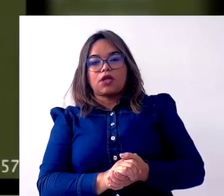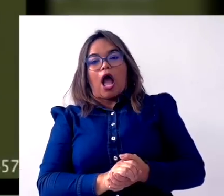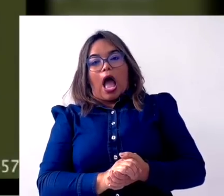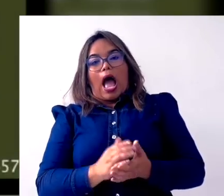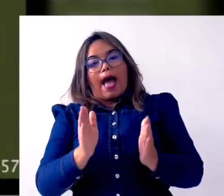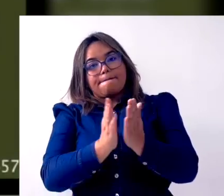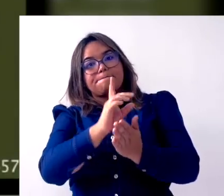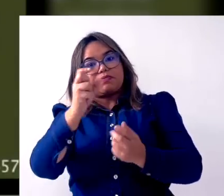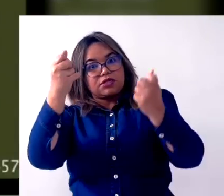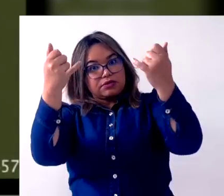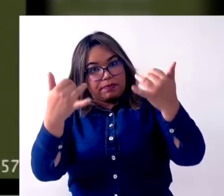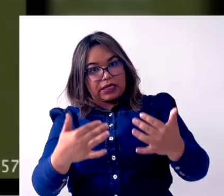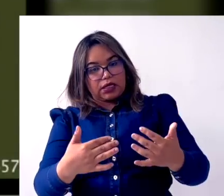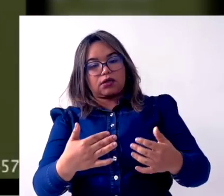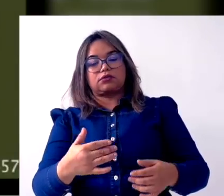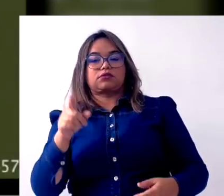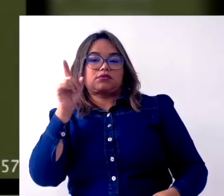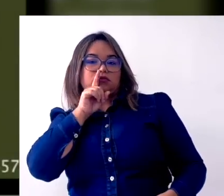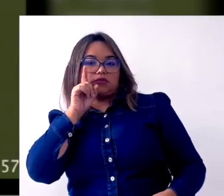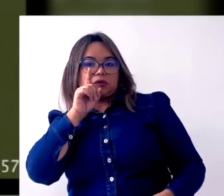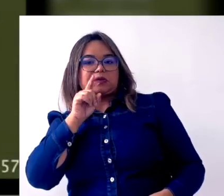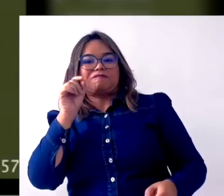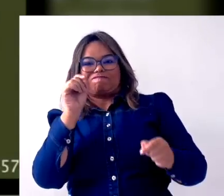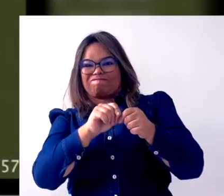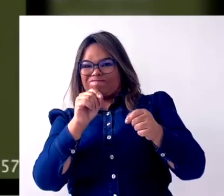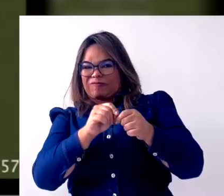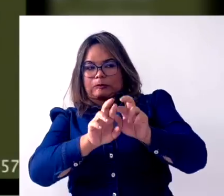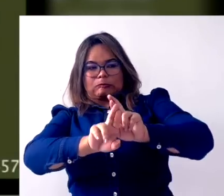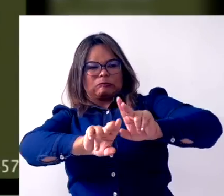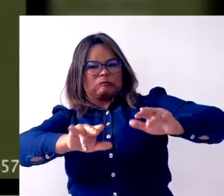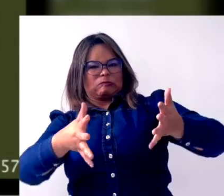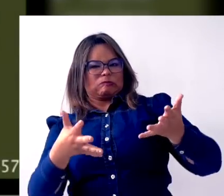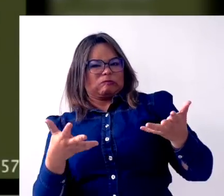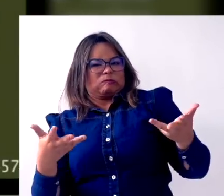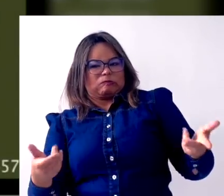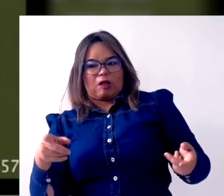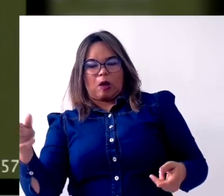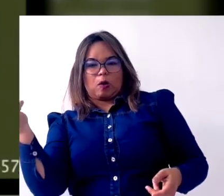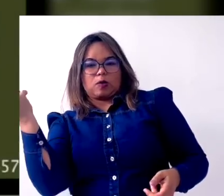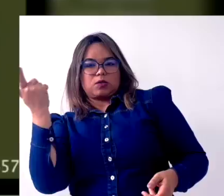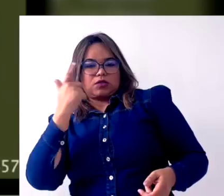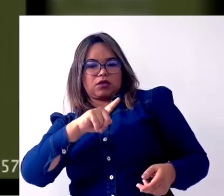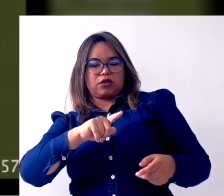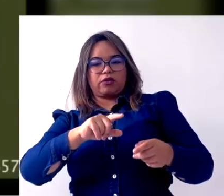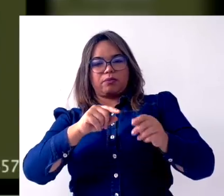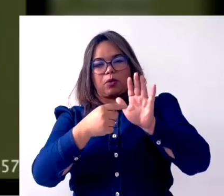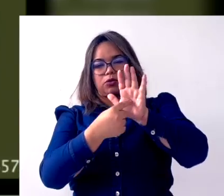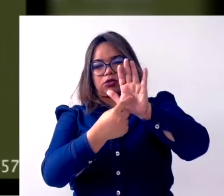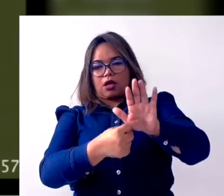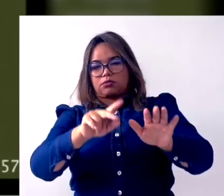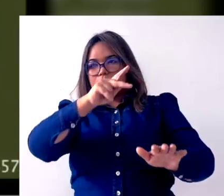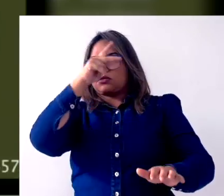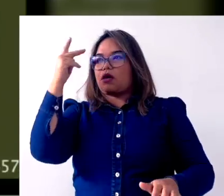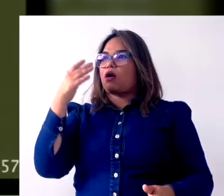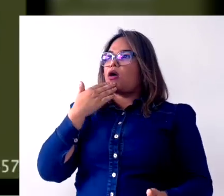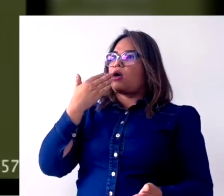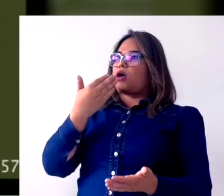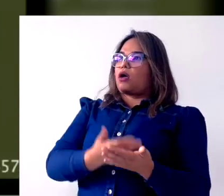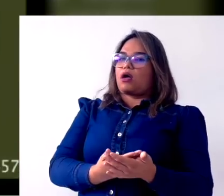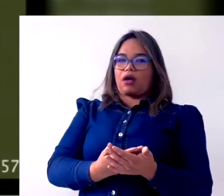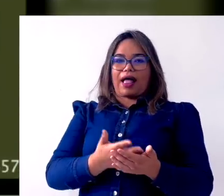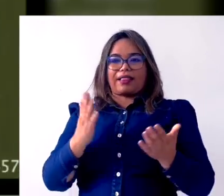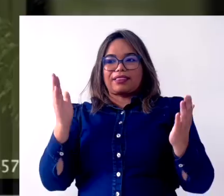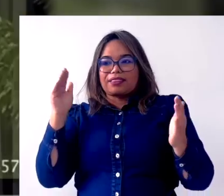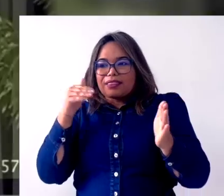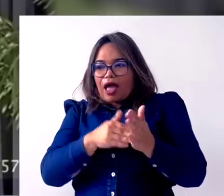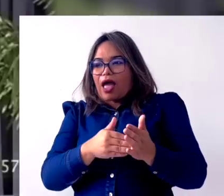grandes maravilhas, de modo que até fogo desce do céu sobre a terra à vista dos homens. O que é isso?